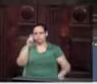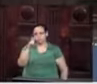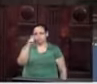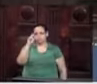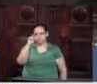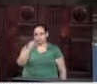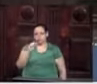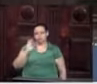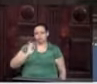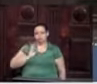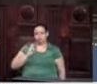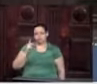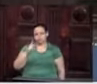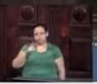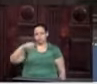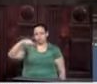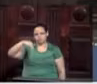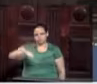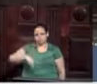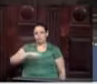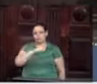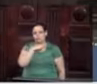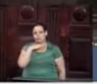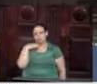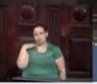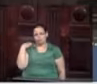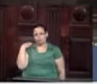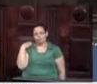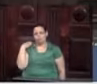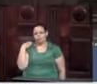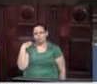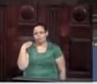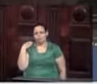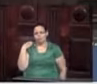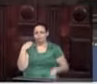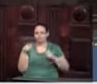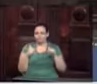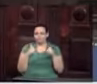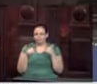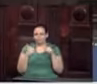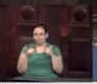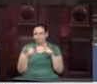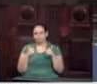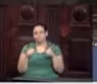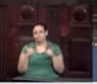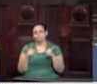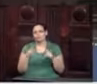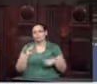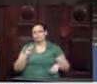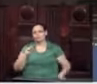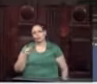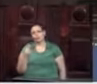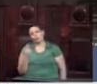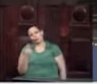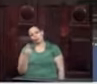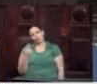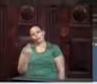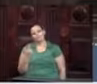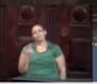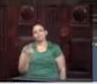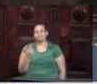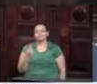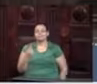58 policiais militares mortos em serviço ou